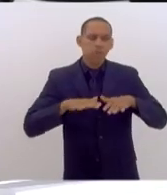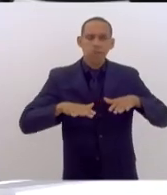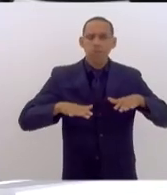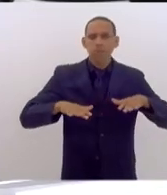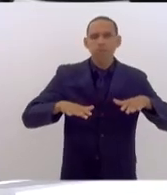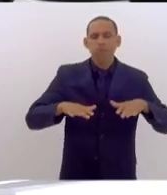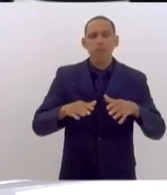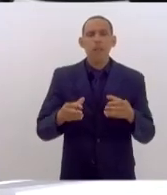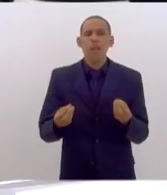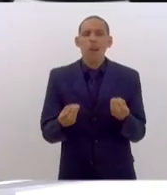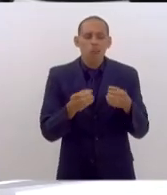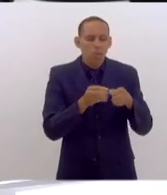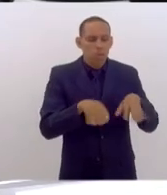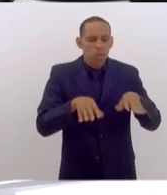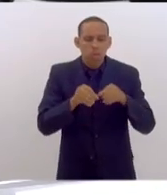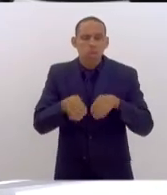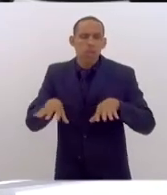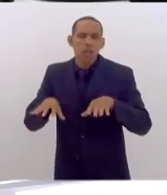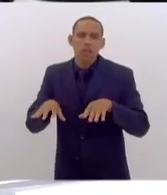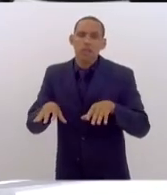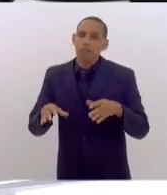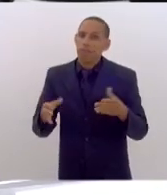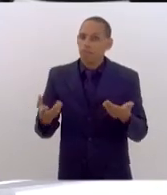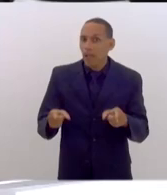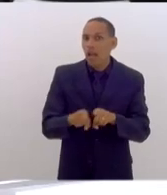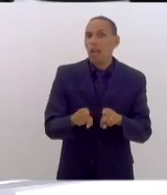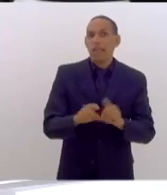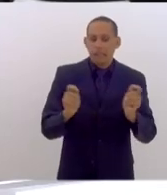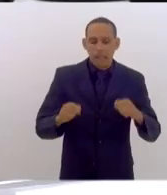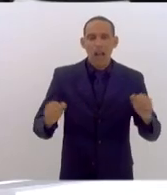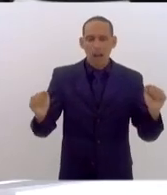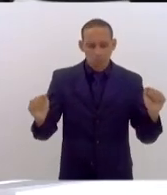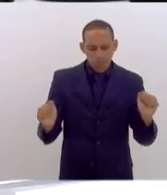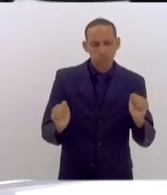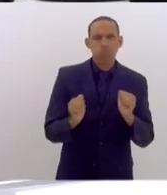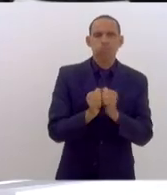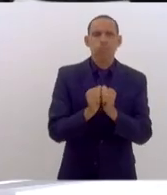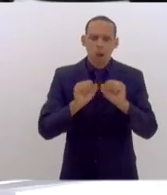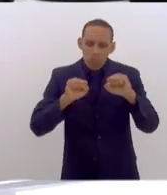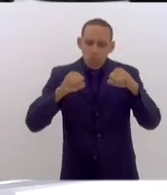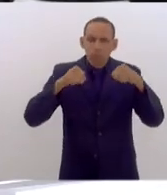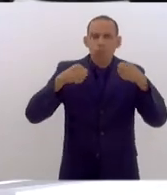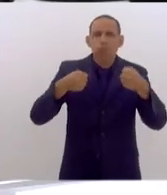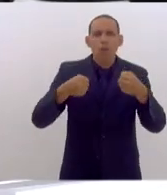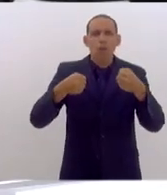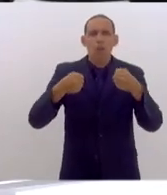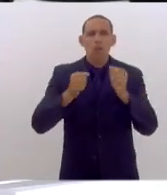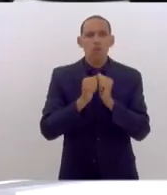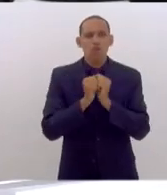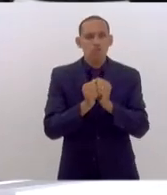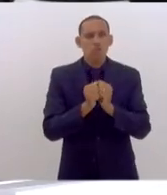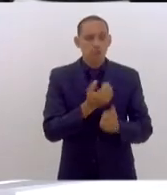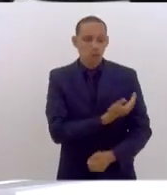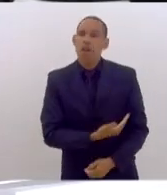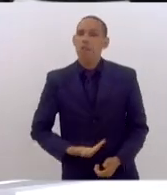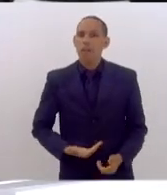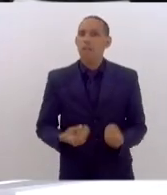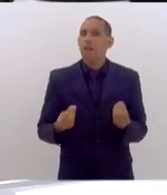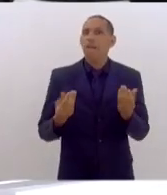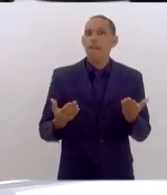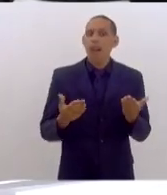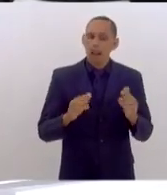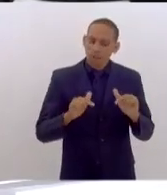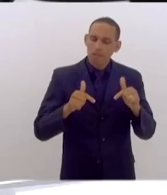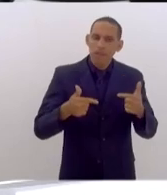elas estão ficando nesse prejuízo e e podem unir esse esforço junto a máquina pública para